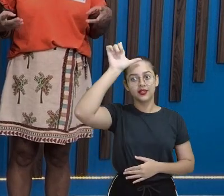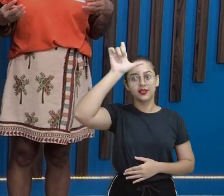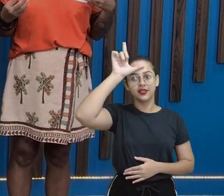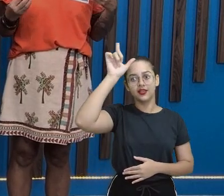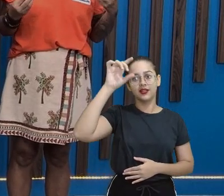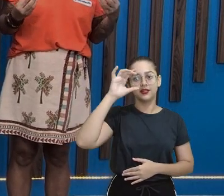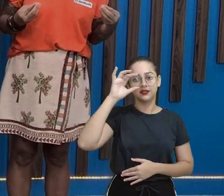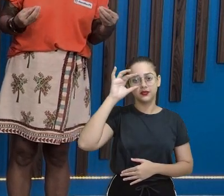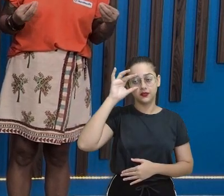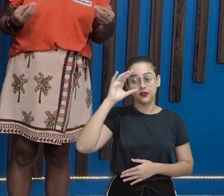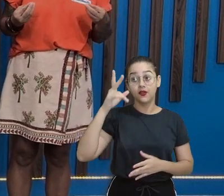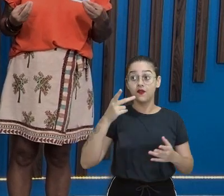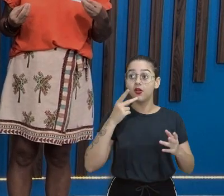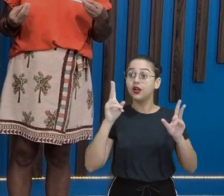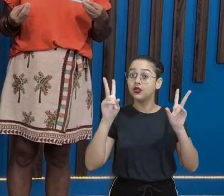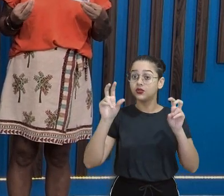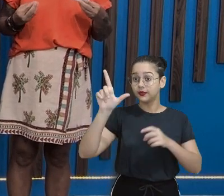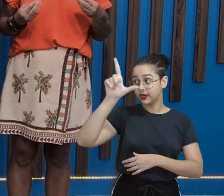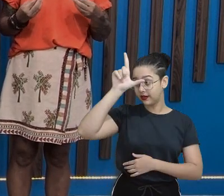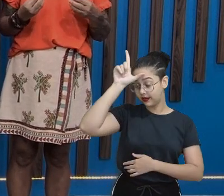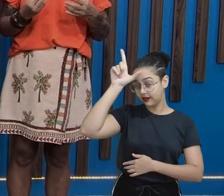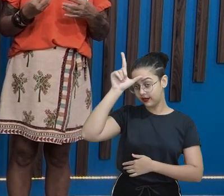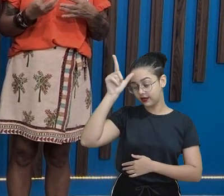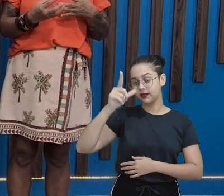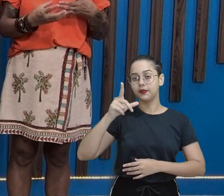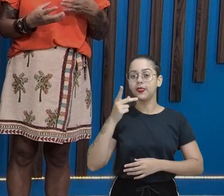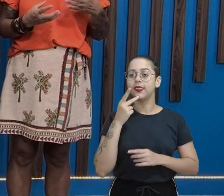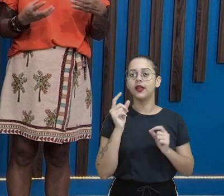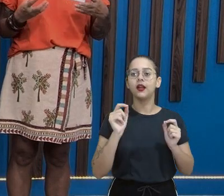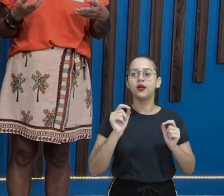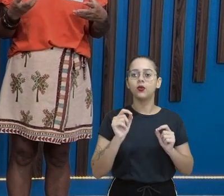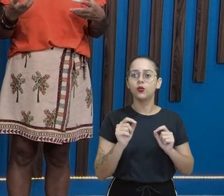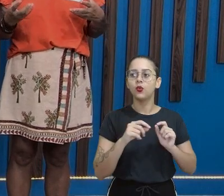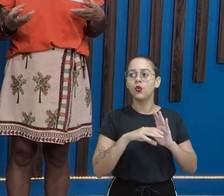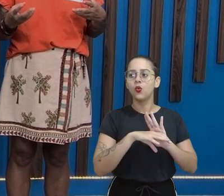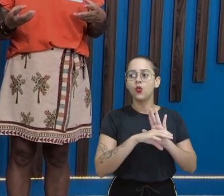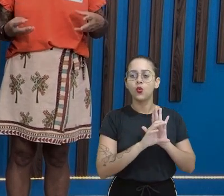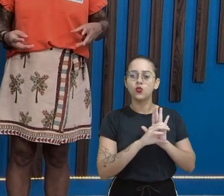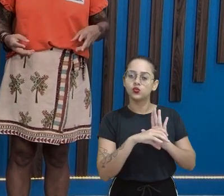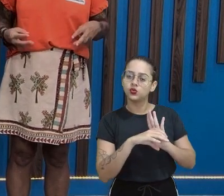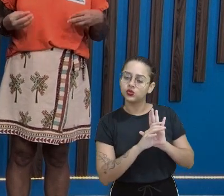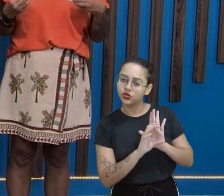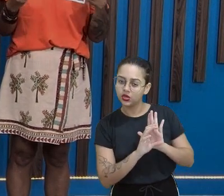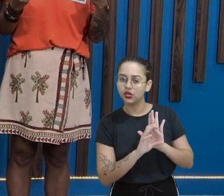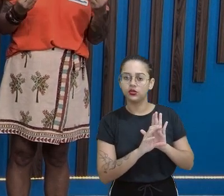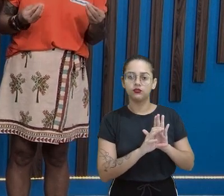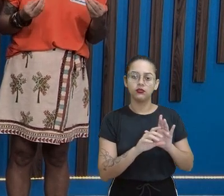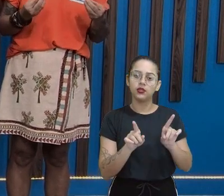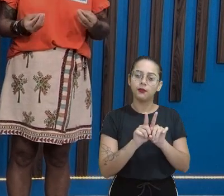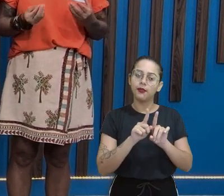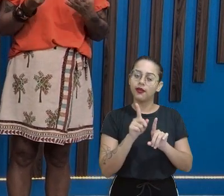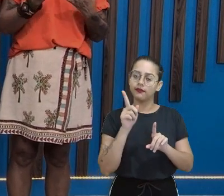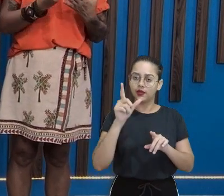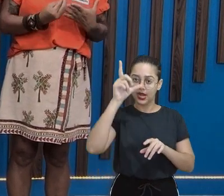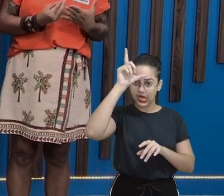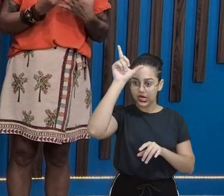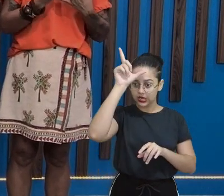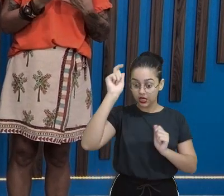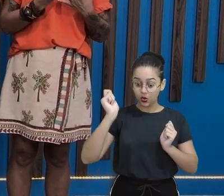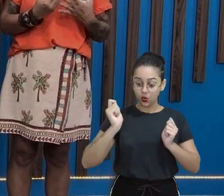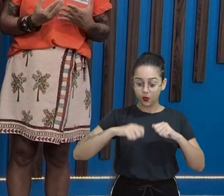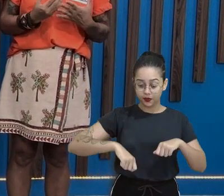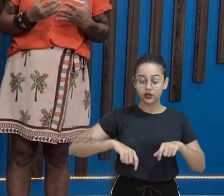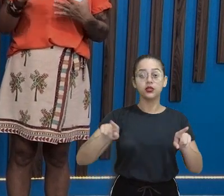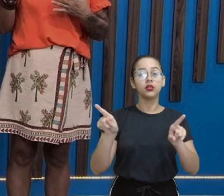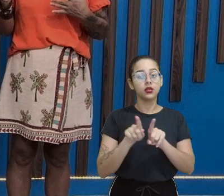gente falar em liderança é falar que esse conceito, essa competência, também